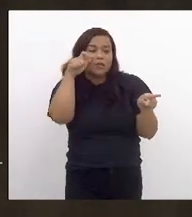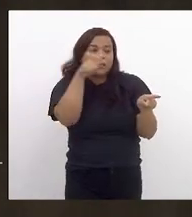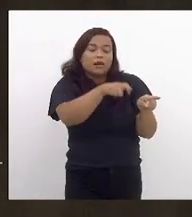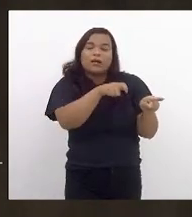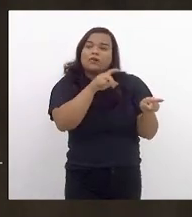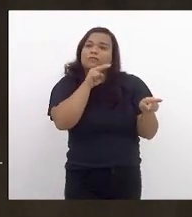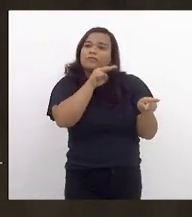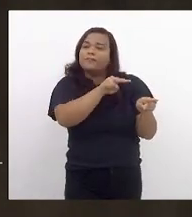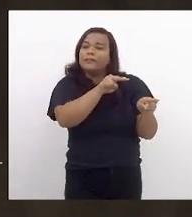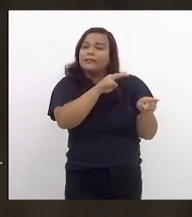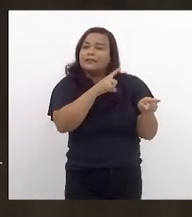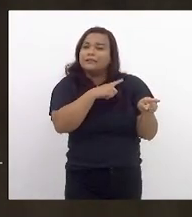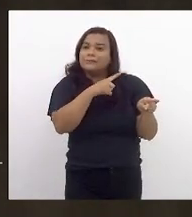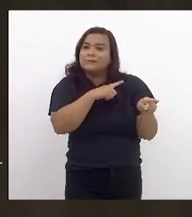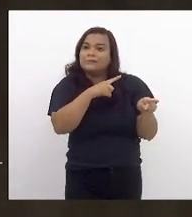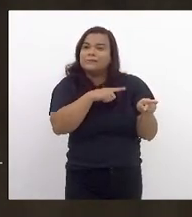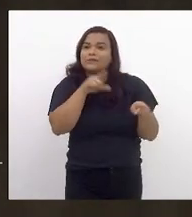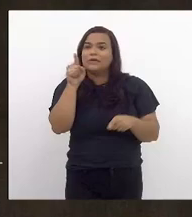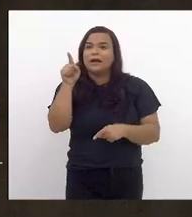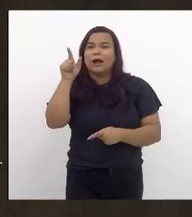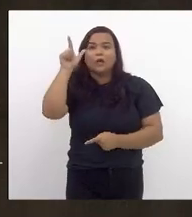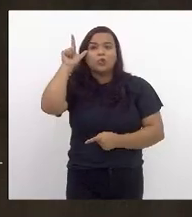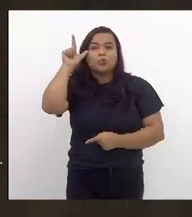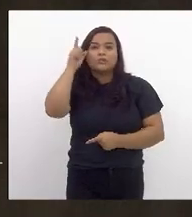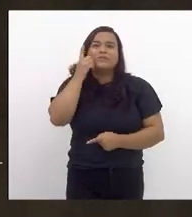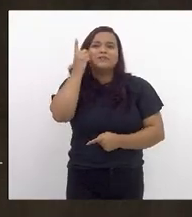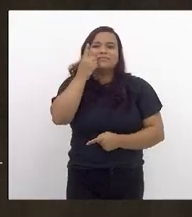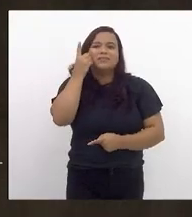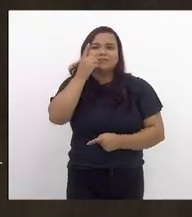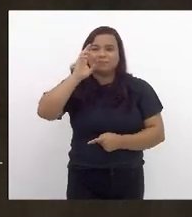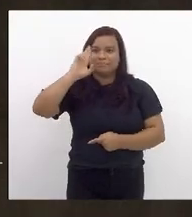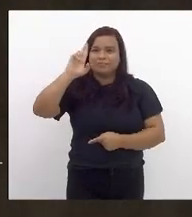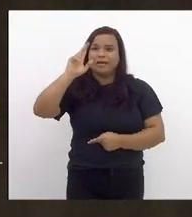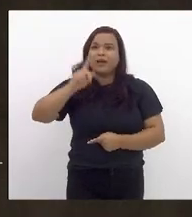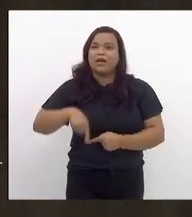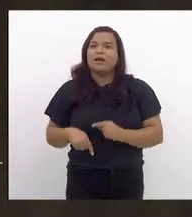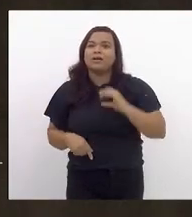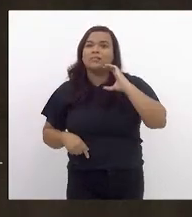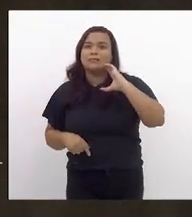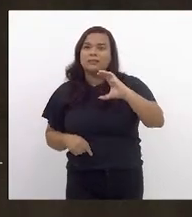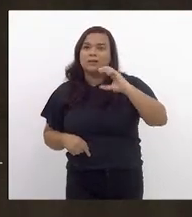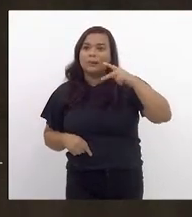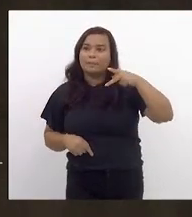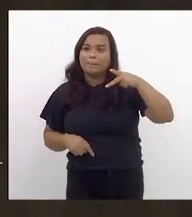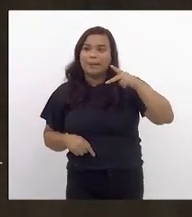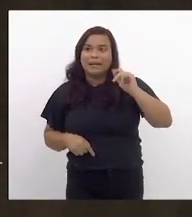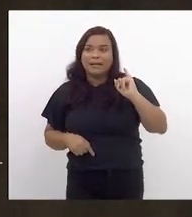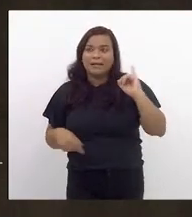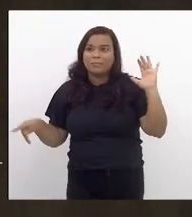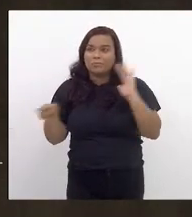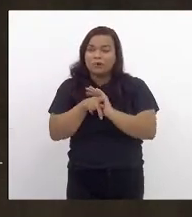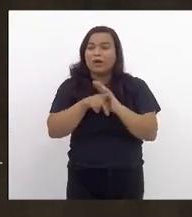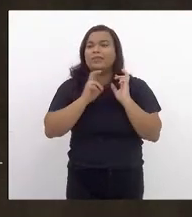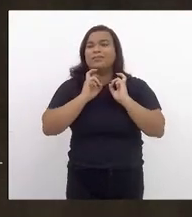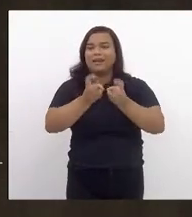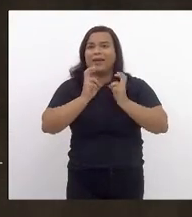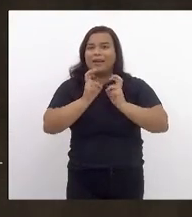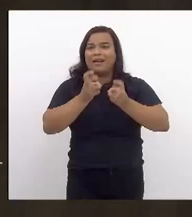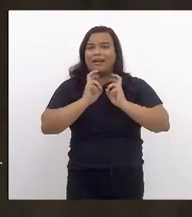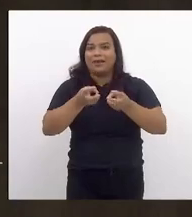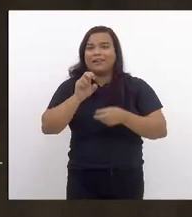a condução à presidência da deputada Lucinha, a CPI da Supervia. E